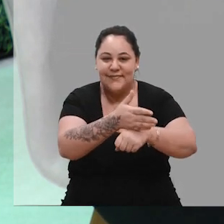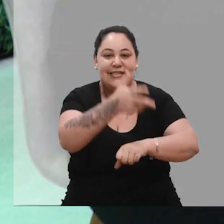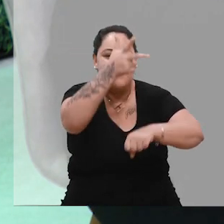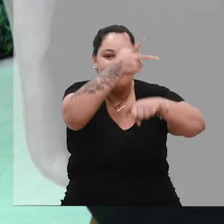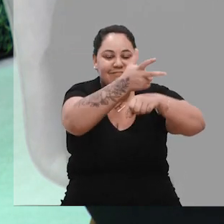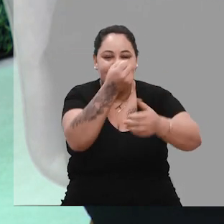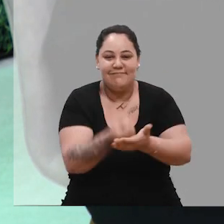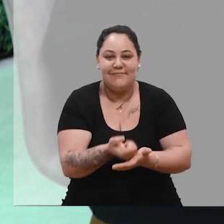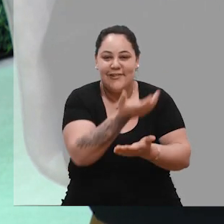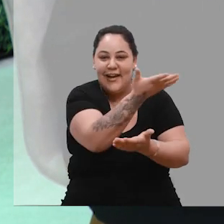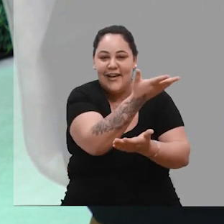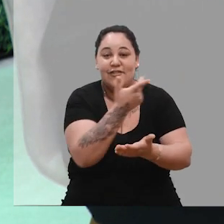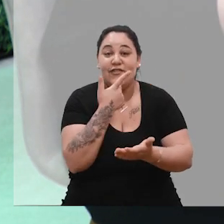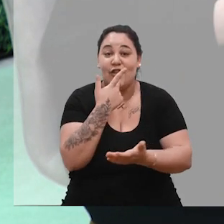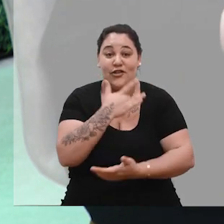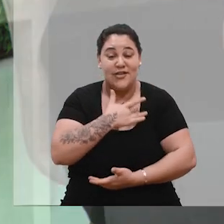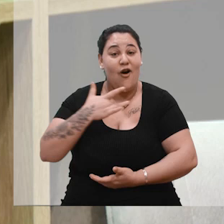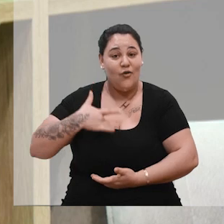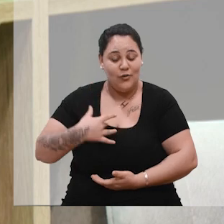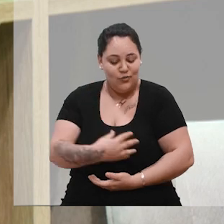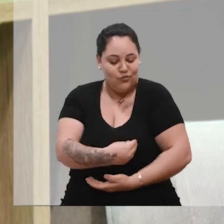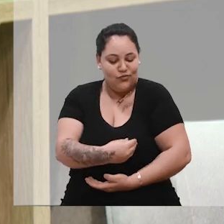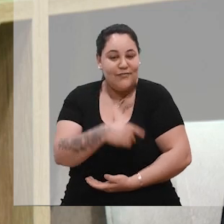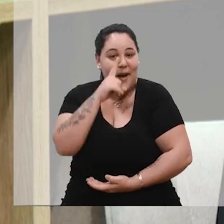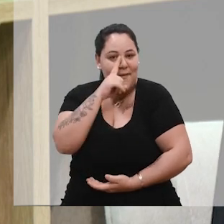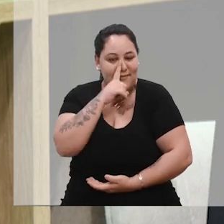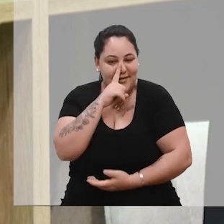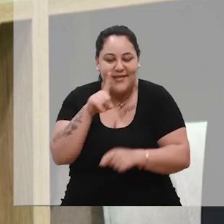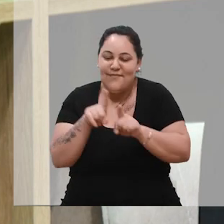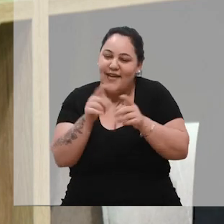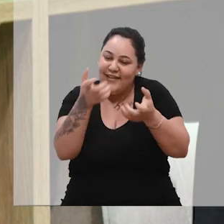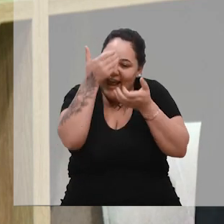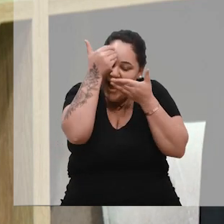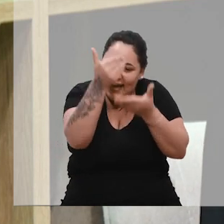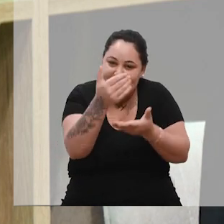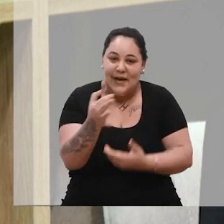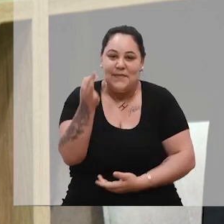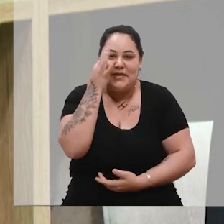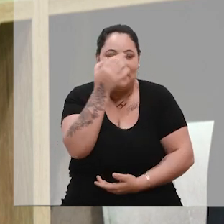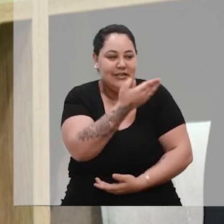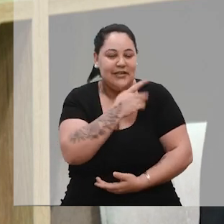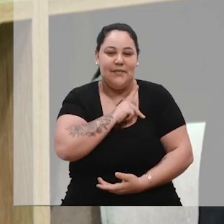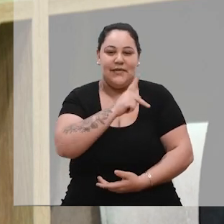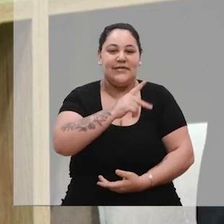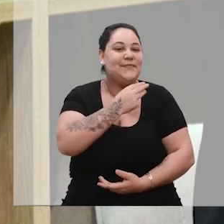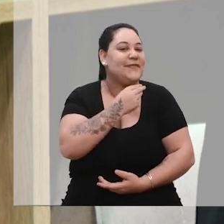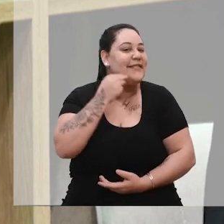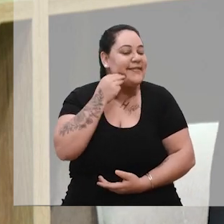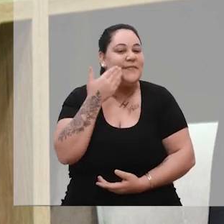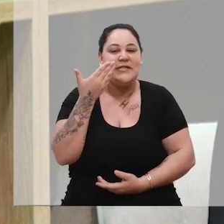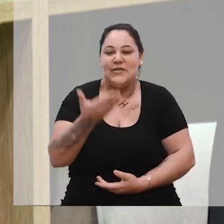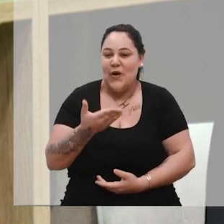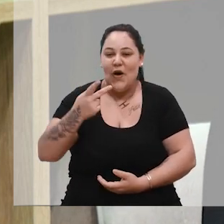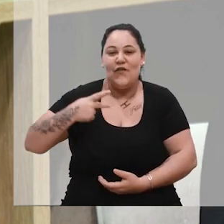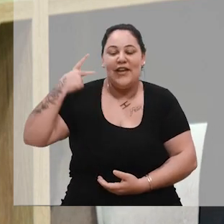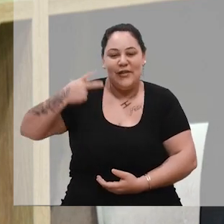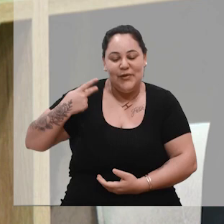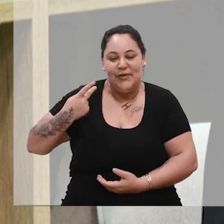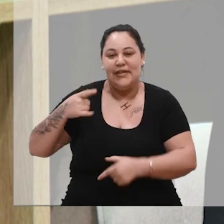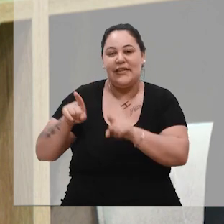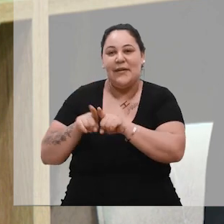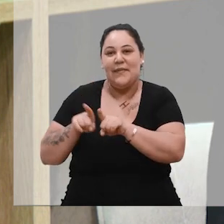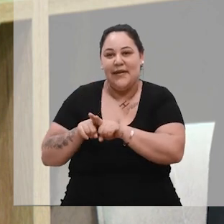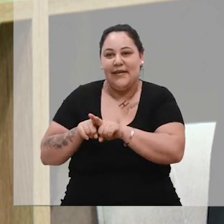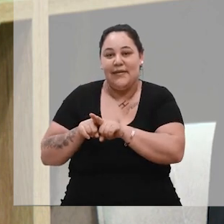nesse videocast onde a gente falou sobre saúde e aleitamento materno. Quero agradecer a presença da presidente da Câmara de Vereadores, a vereadora